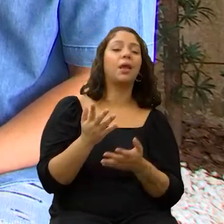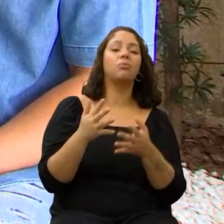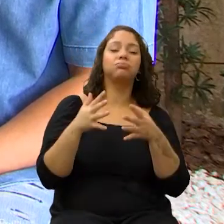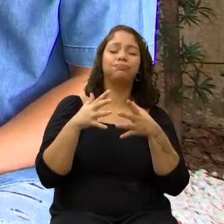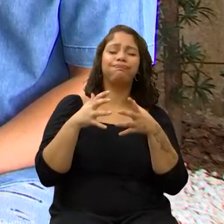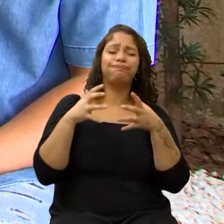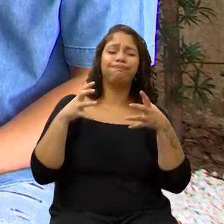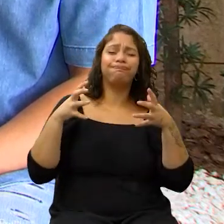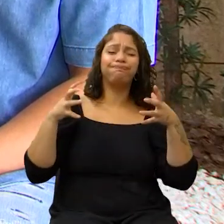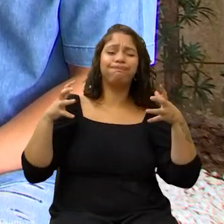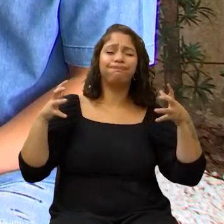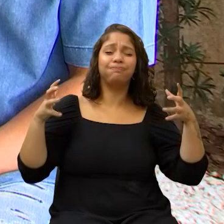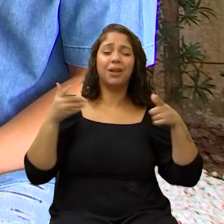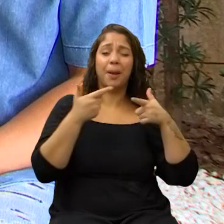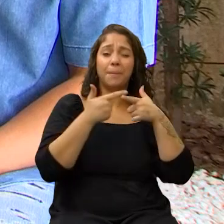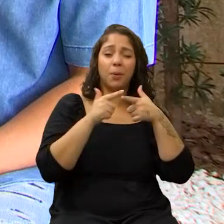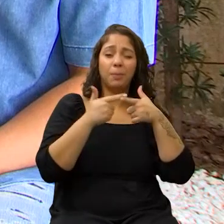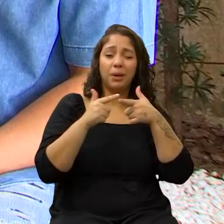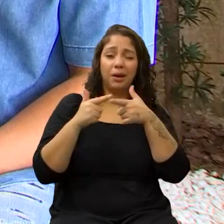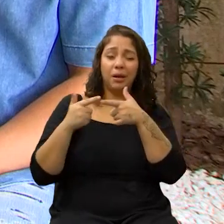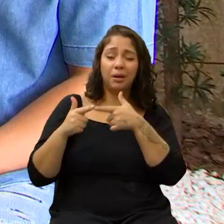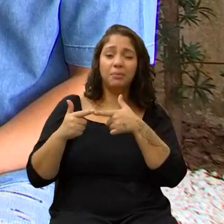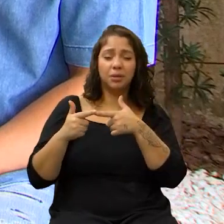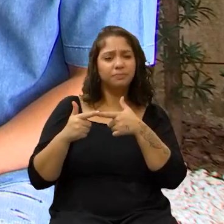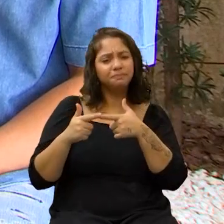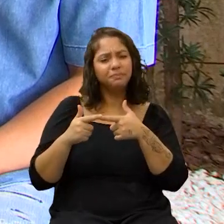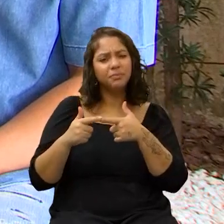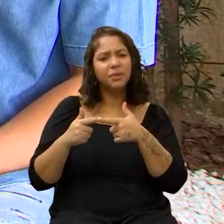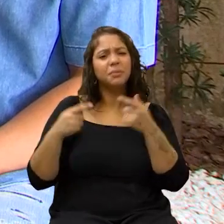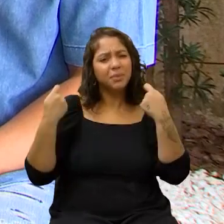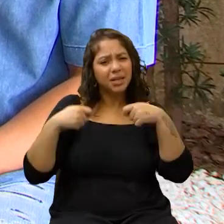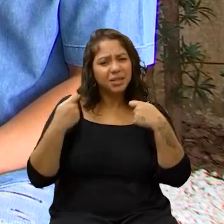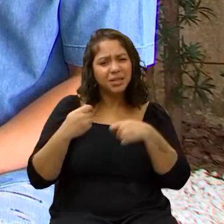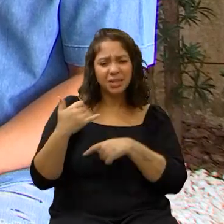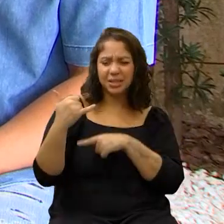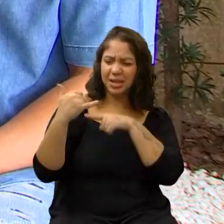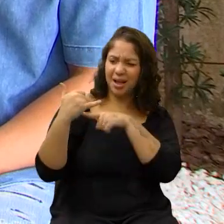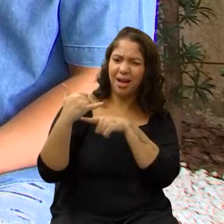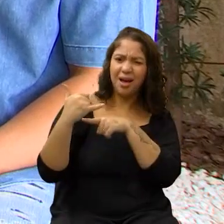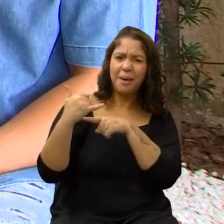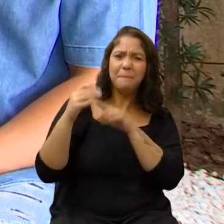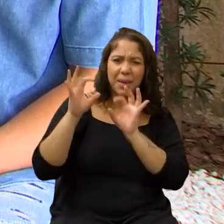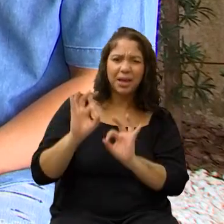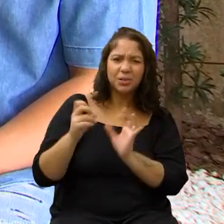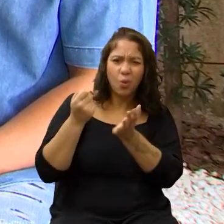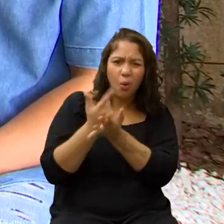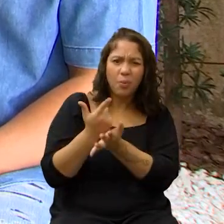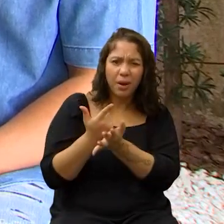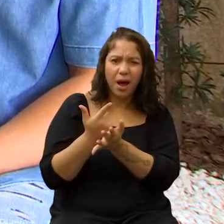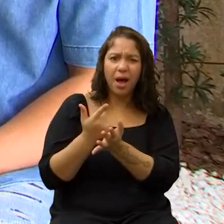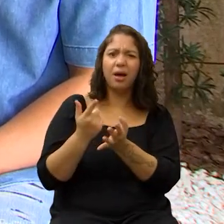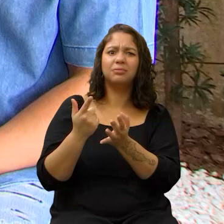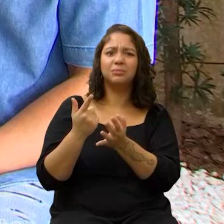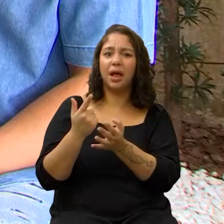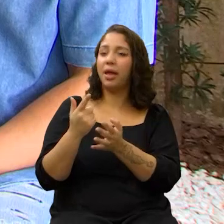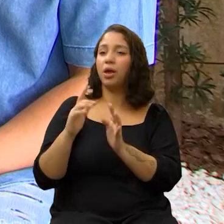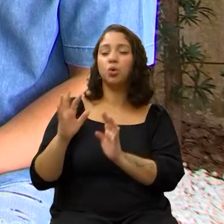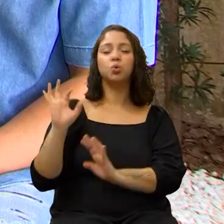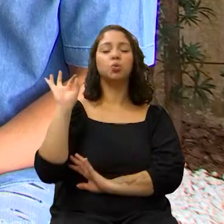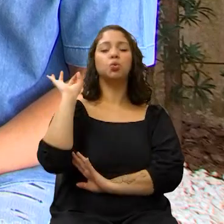isso vai aumentando numa escala cada vez maior, né? Será que a gente precisa ter realmente aquele celular de última geração, com todos aqueles